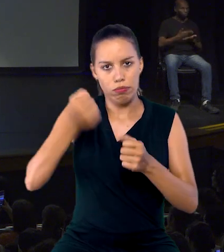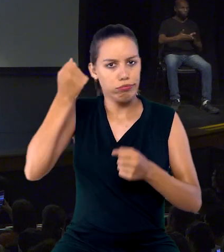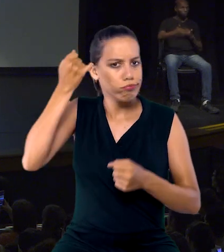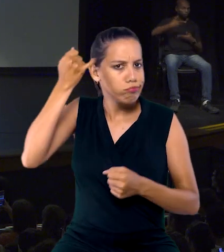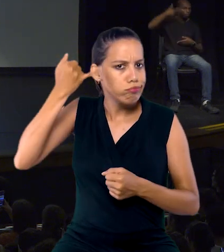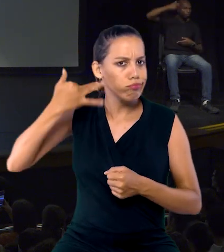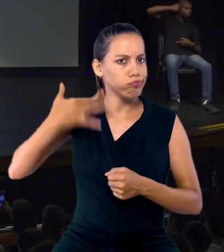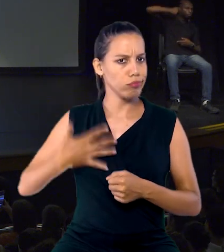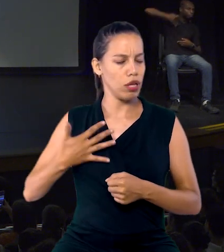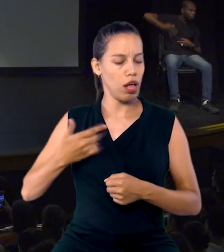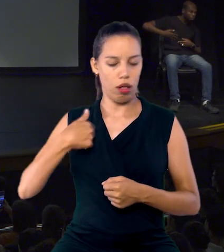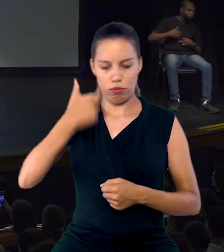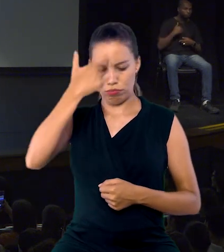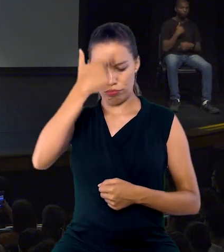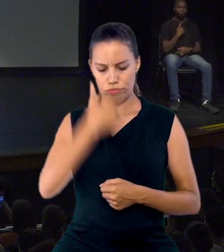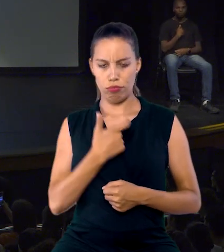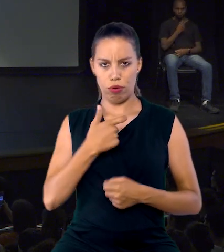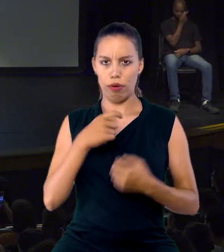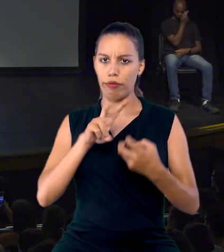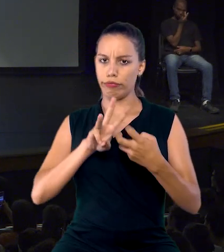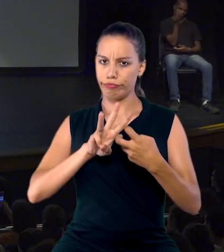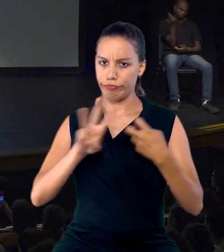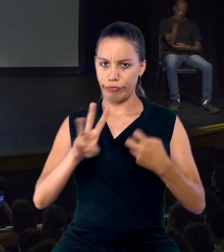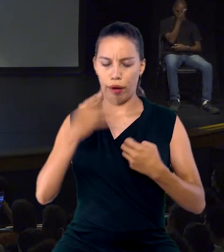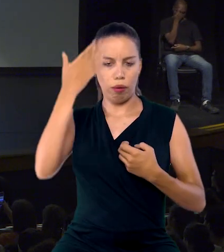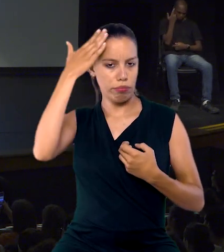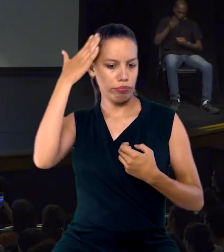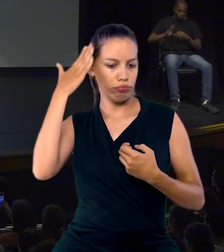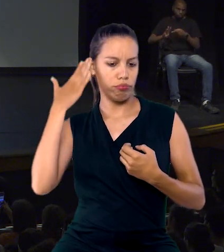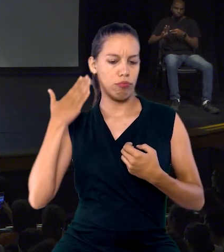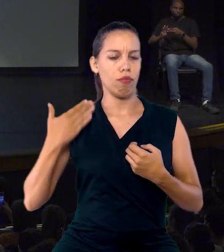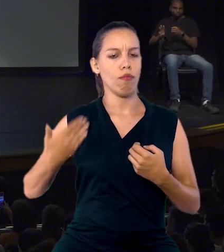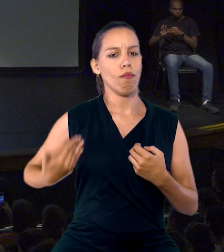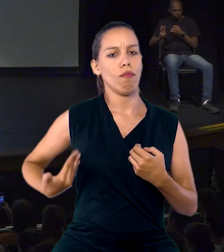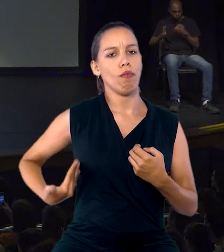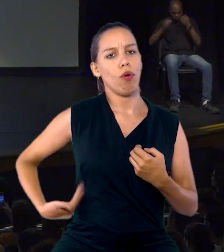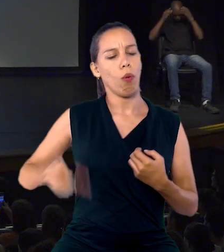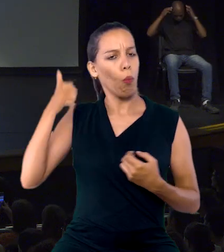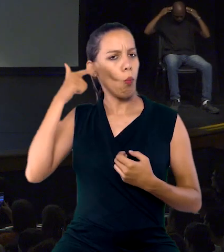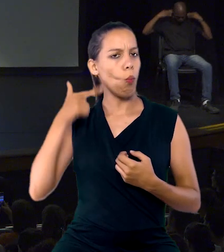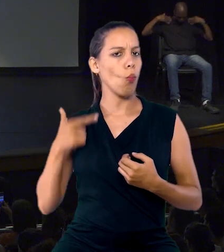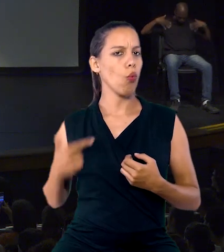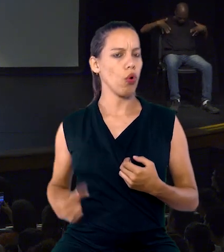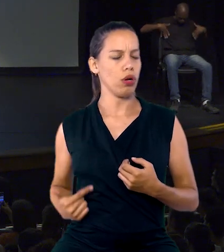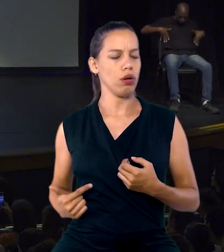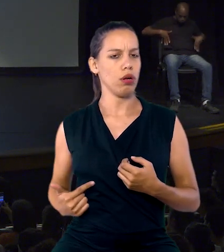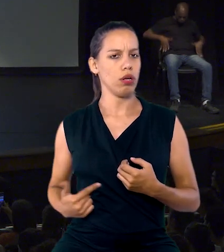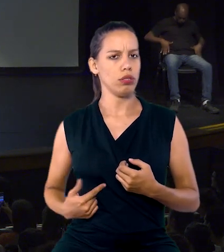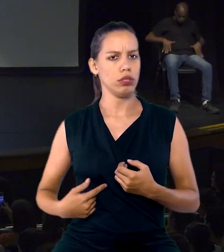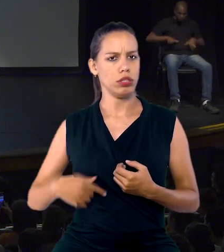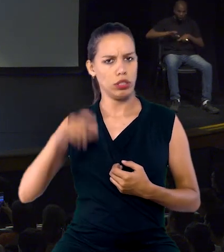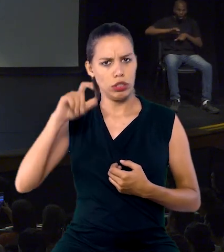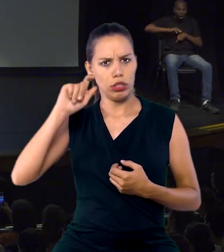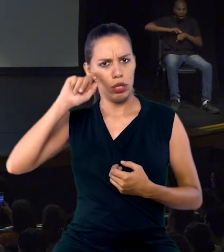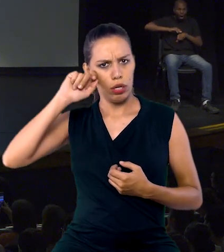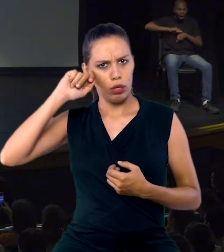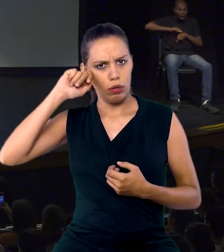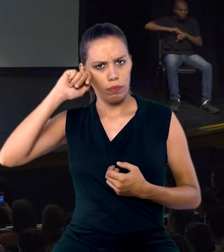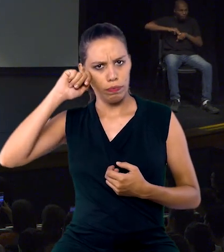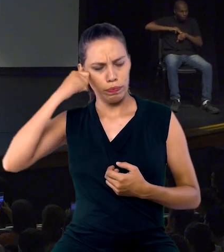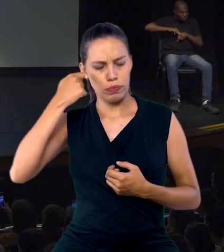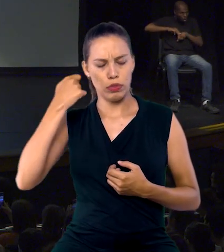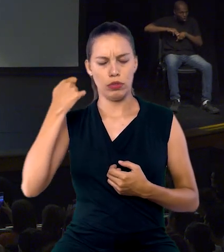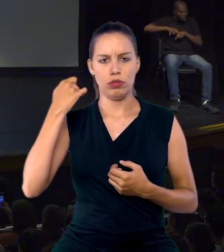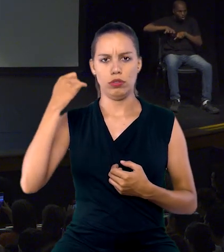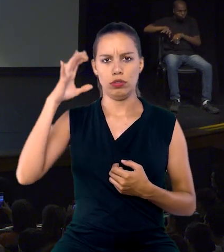autodescrição. Eu sou uma pessoa indígena, meus cabelos são longos, lisos, castanhos escuros, na minha cabeça